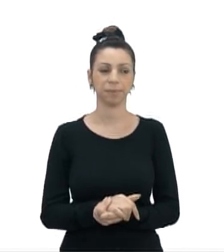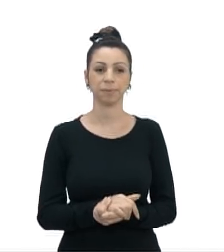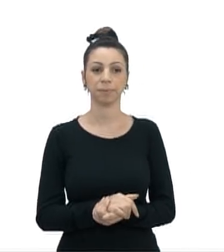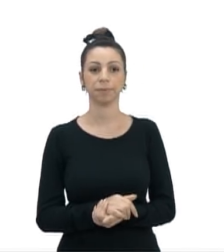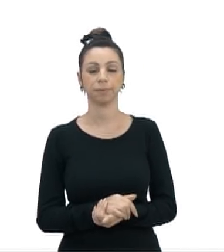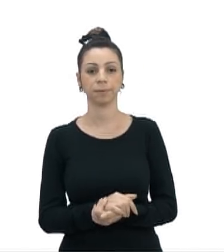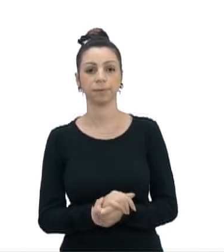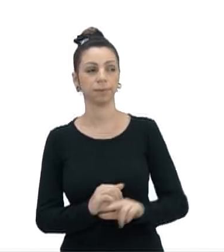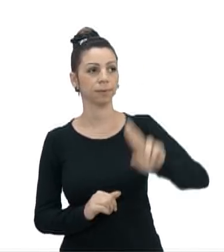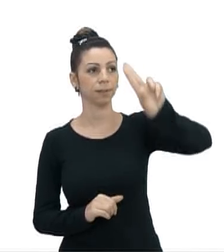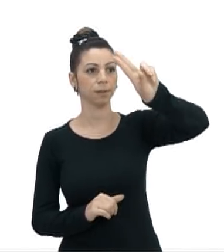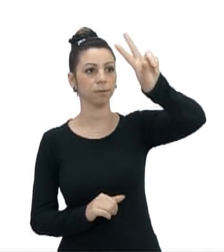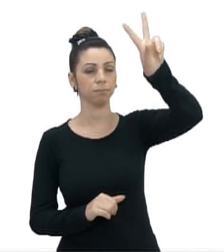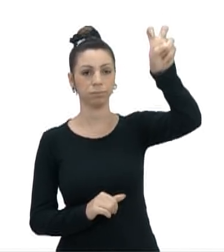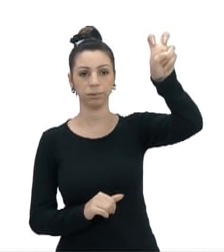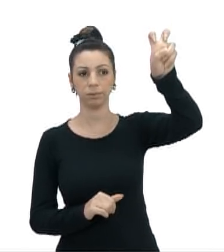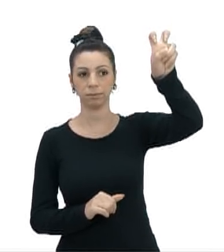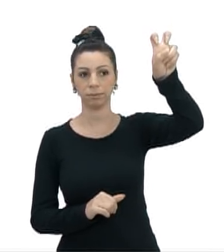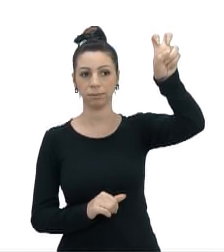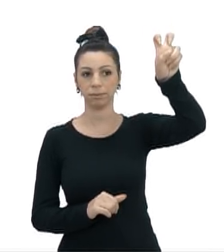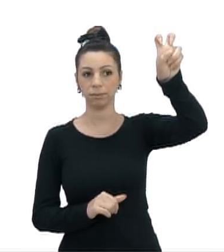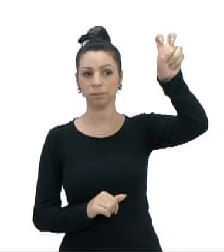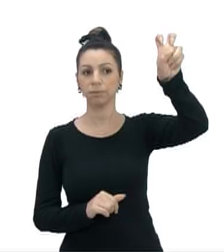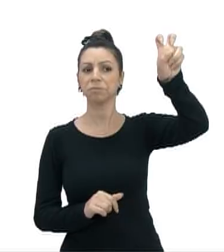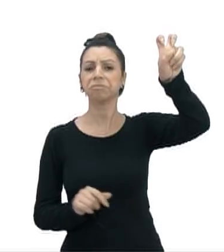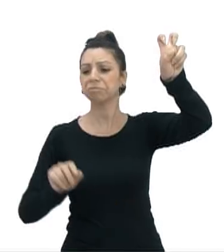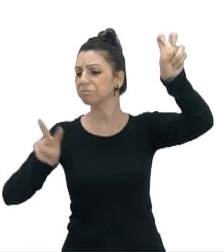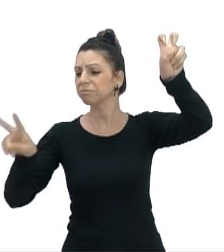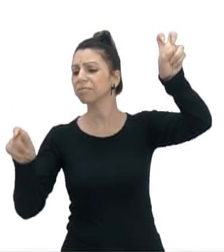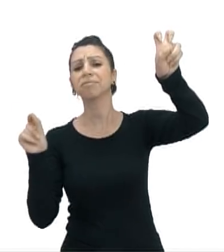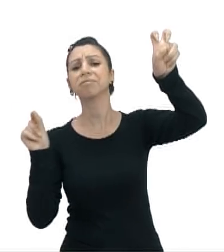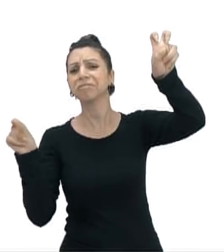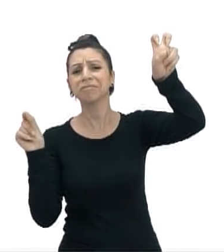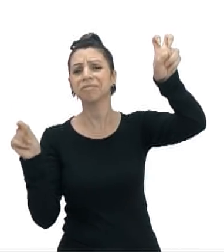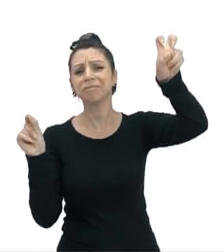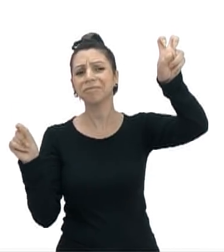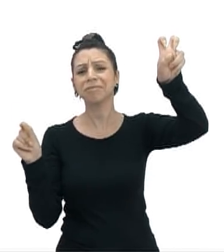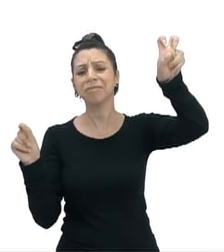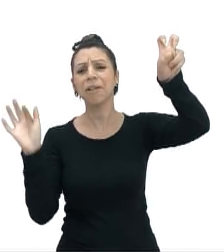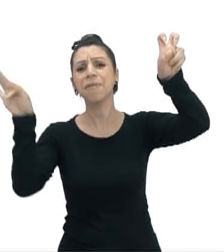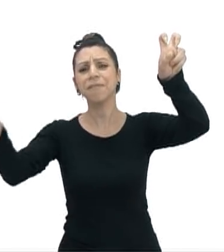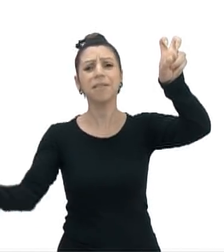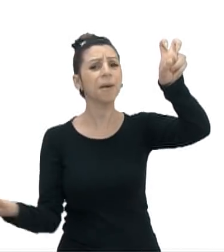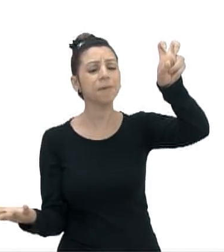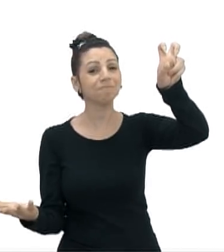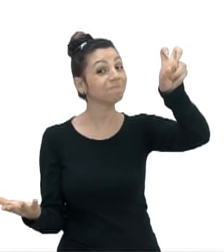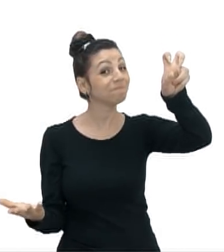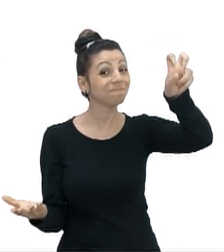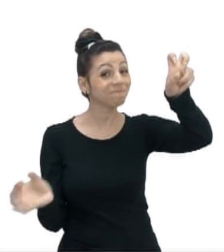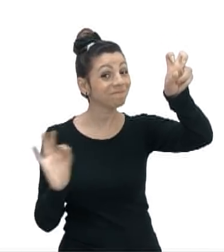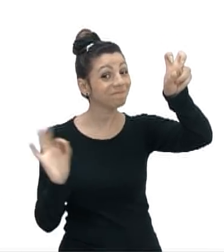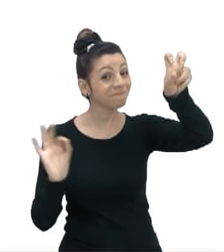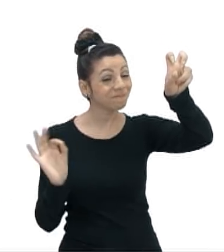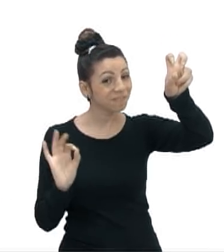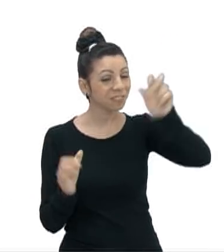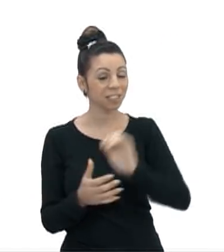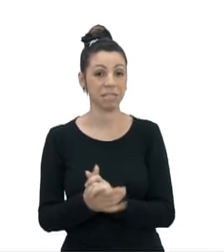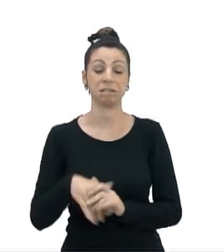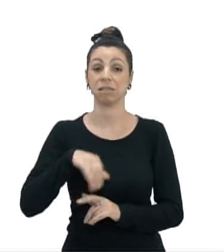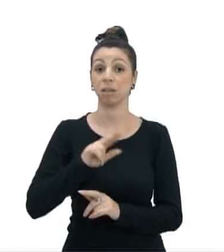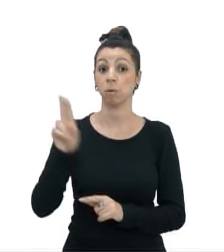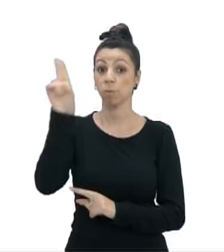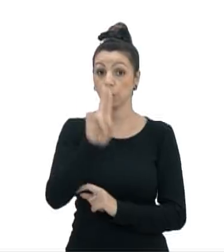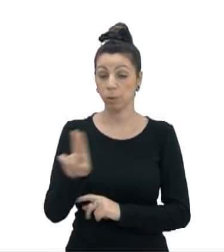aspas duplas começando. E cadê as aspas duplas para terminar aqui? Toda vez que eu